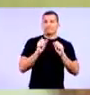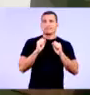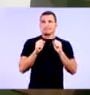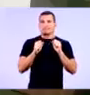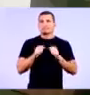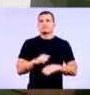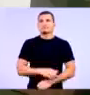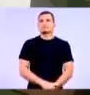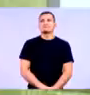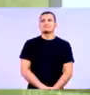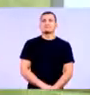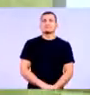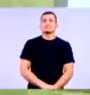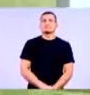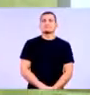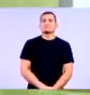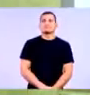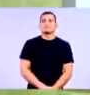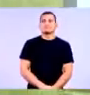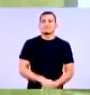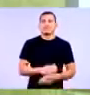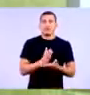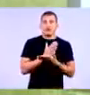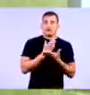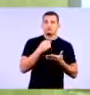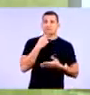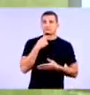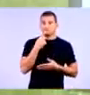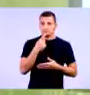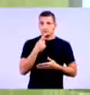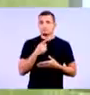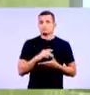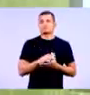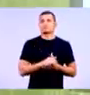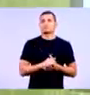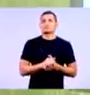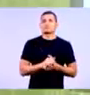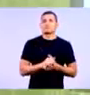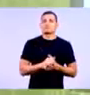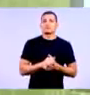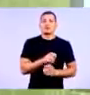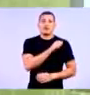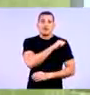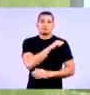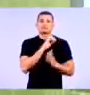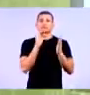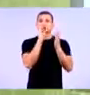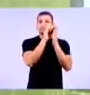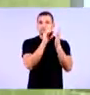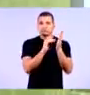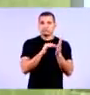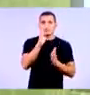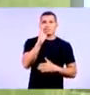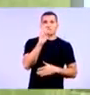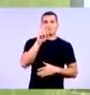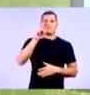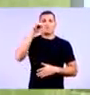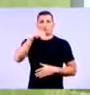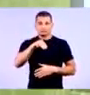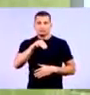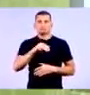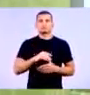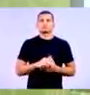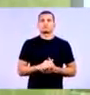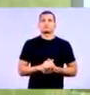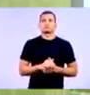Com certeza. E considerando algumas dúvidas, por falar nisso, que alguns alunos postaram no fórum, encaminharam para nós,